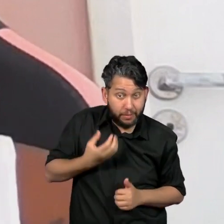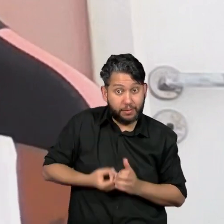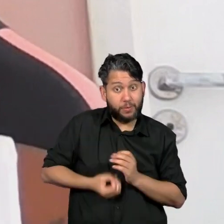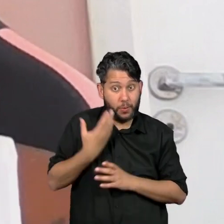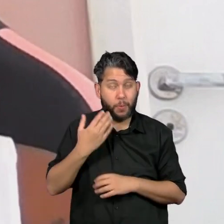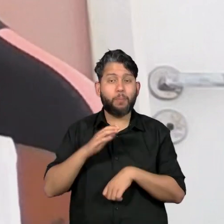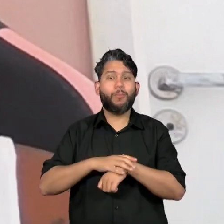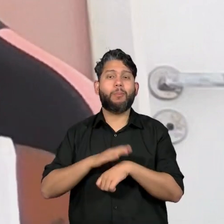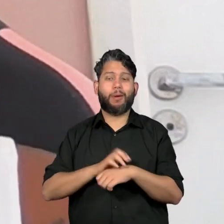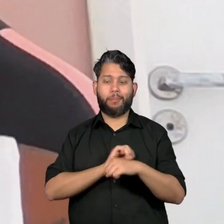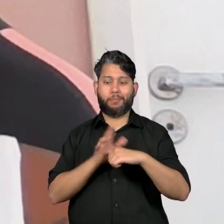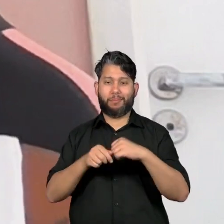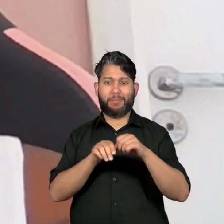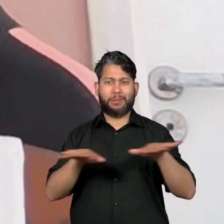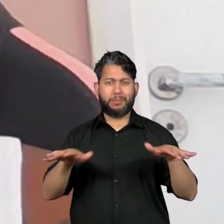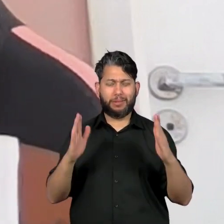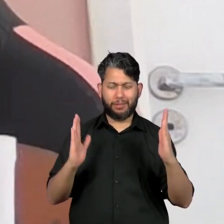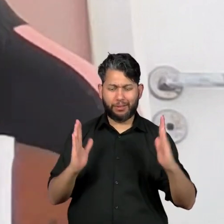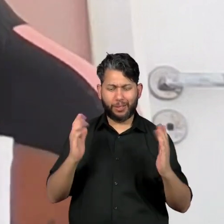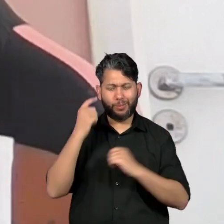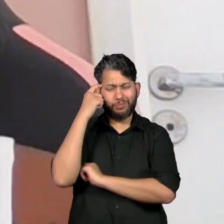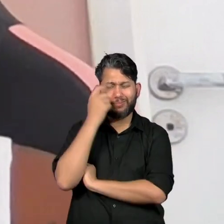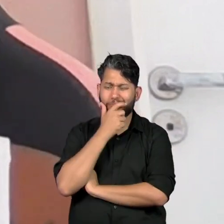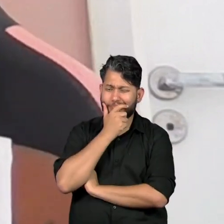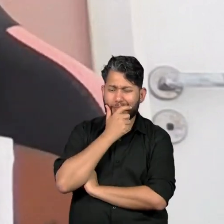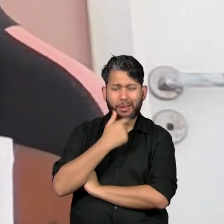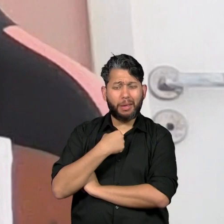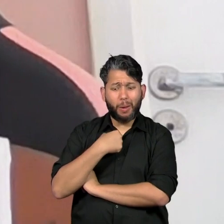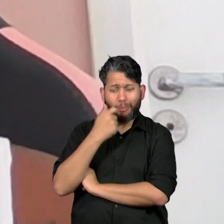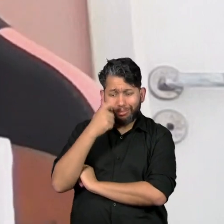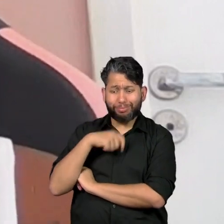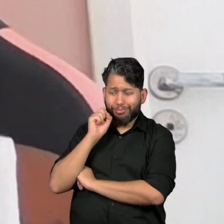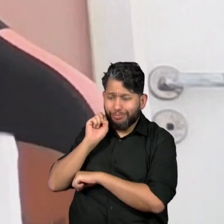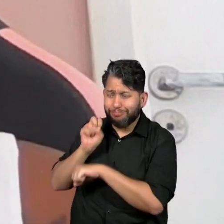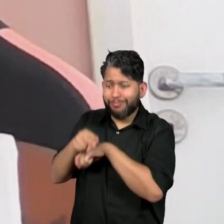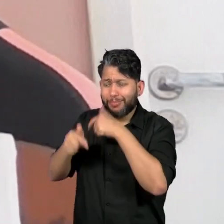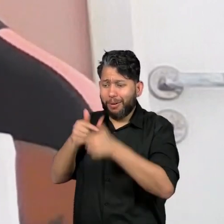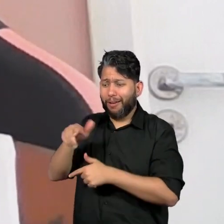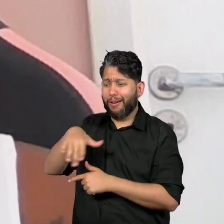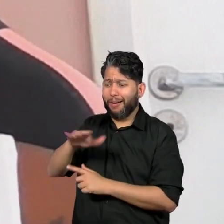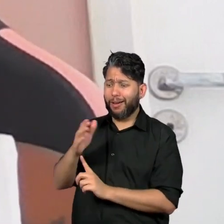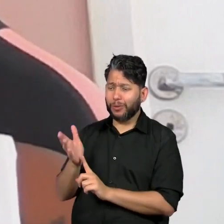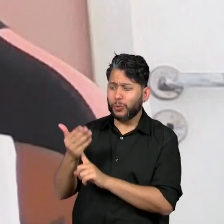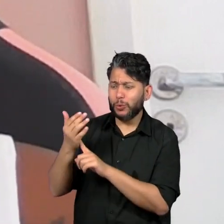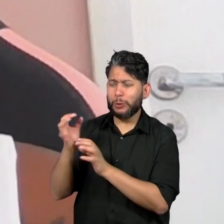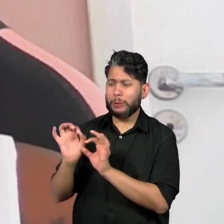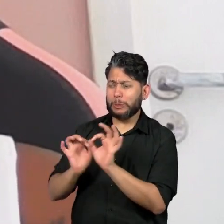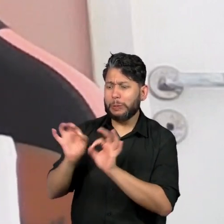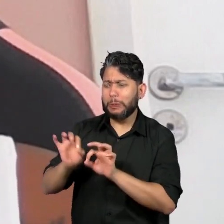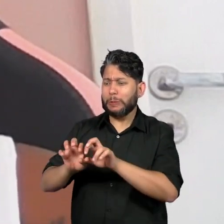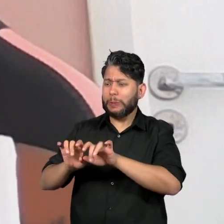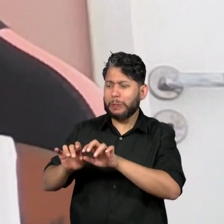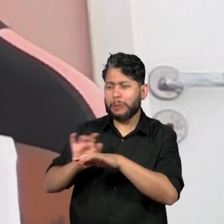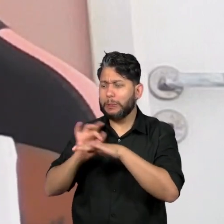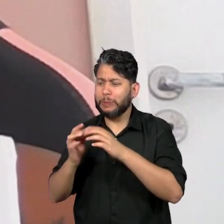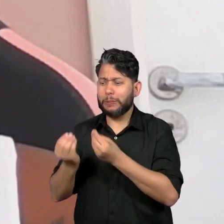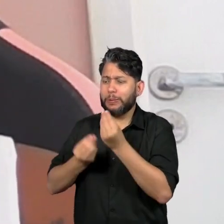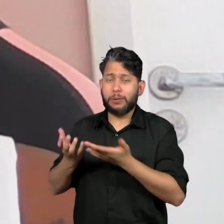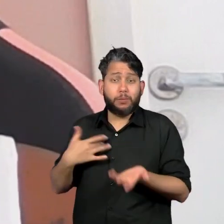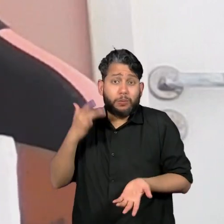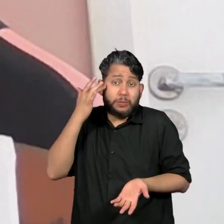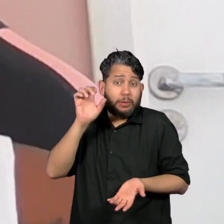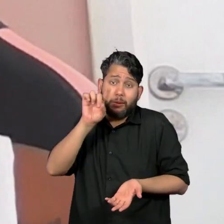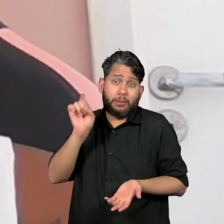a pandemia, eu fiquei procurando como que eu poderia ingressar no mercado de tecnologia. E eu não sabia por onde começar, né? Porque o mercado